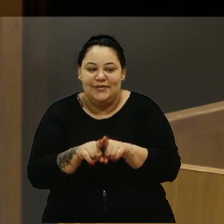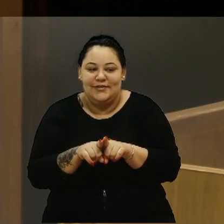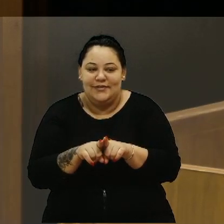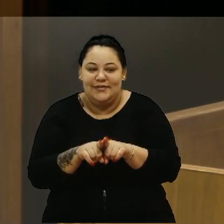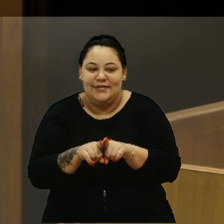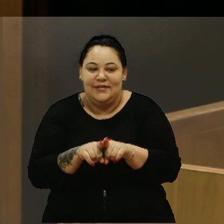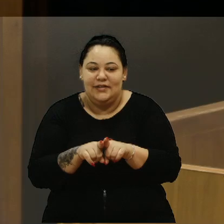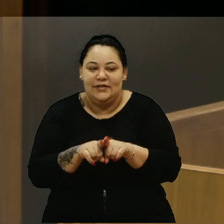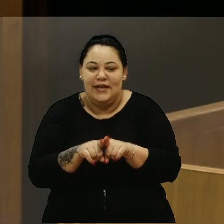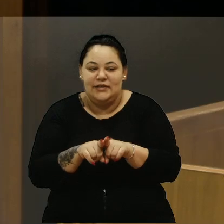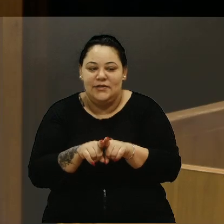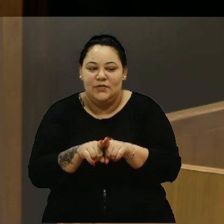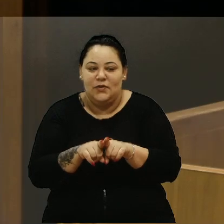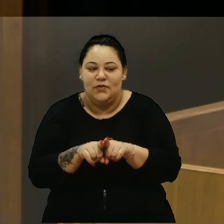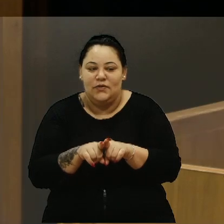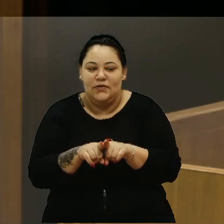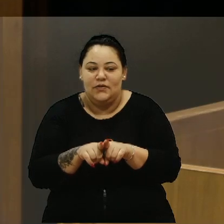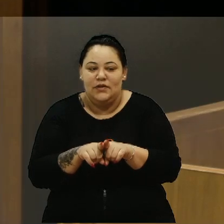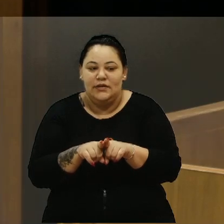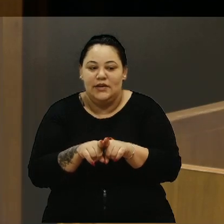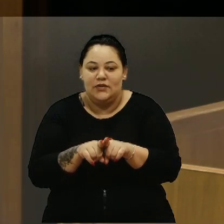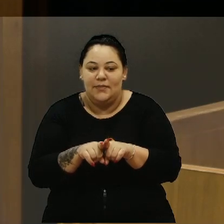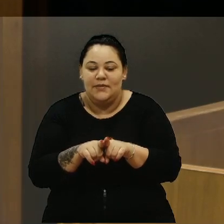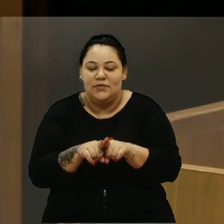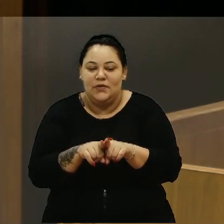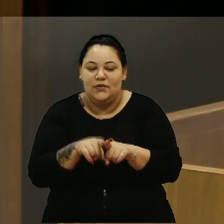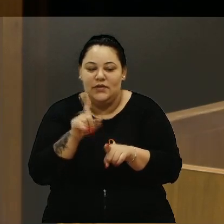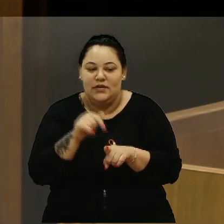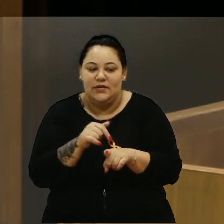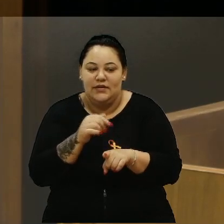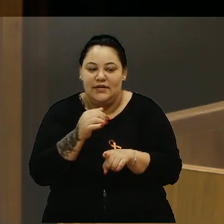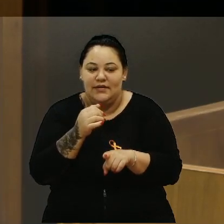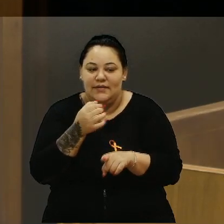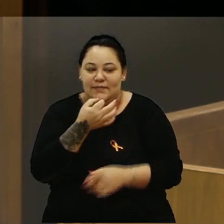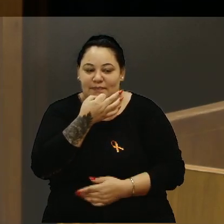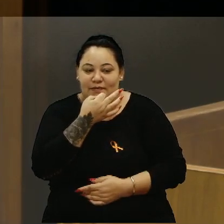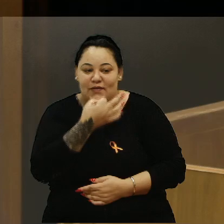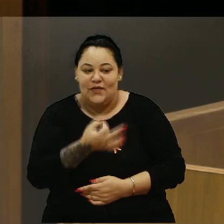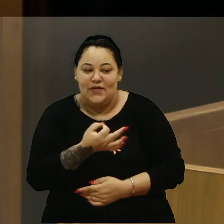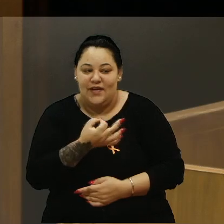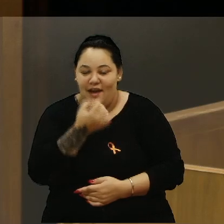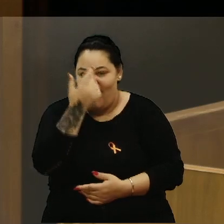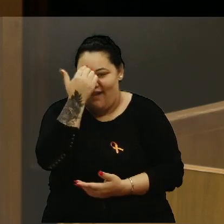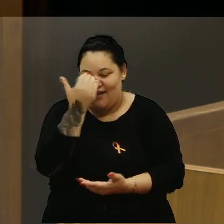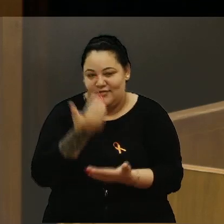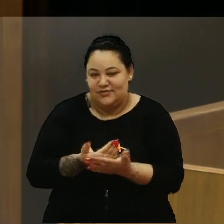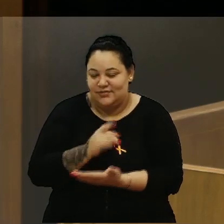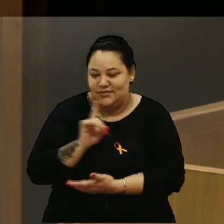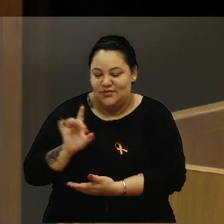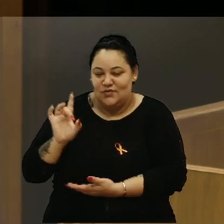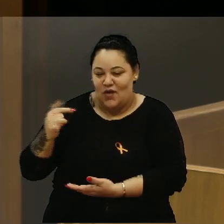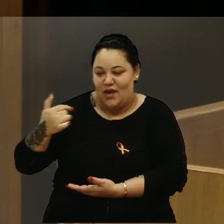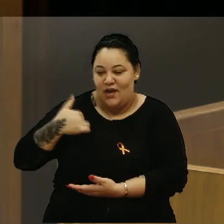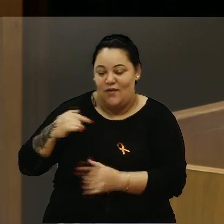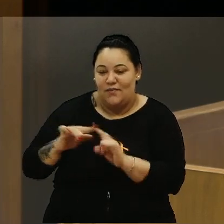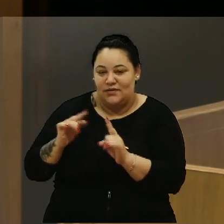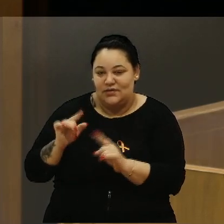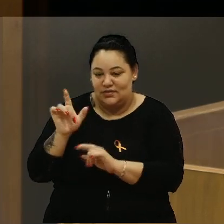Outra coisa que fiquei abismado, e acredito que não só eu, mas todos os presentes que estavam naquela reunião